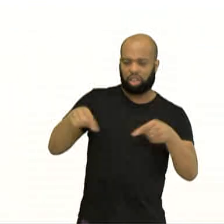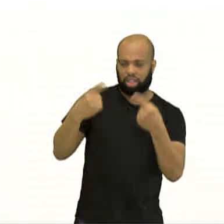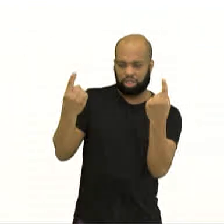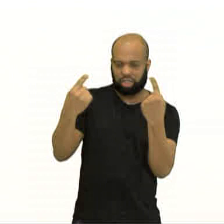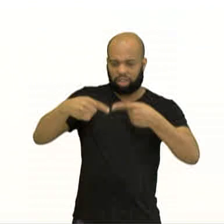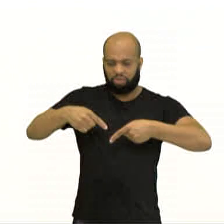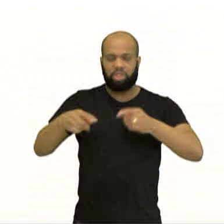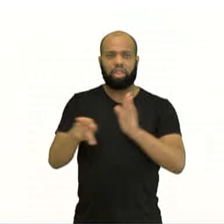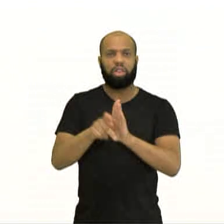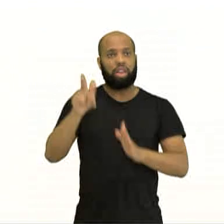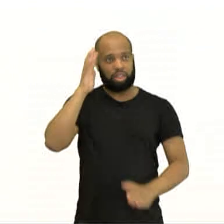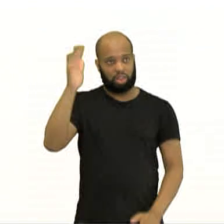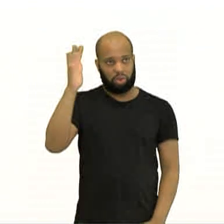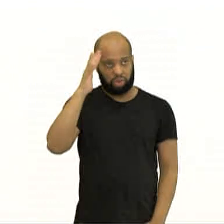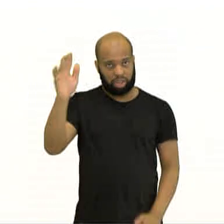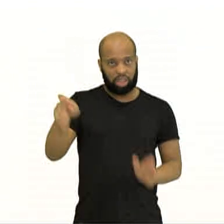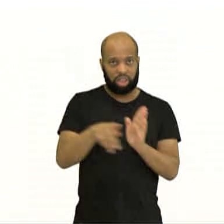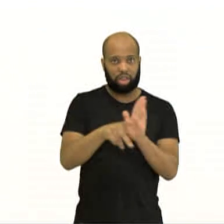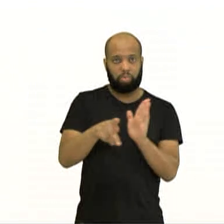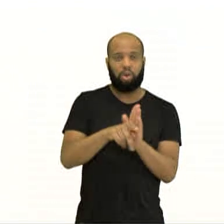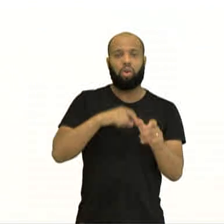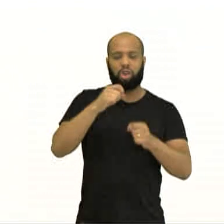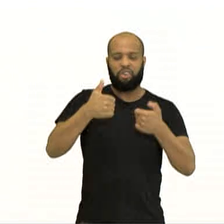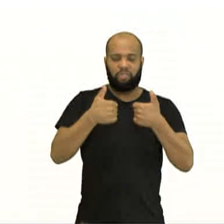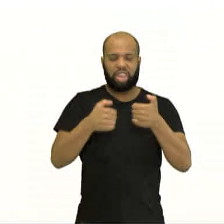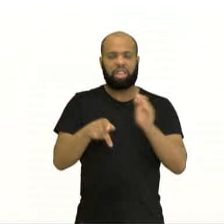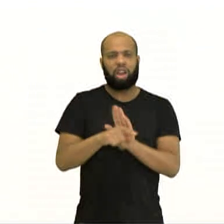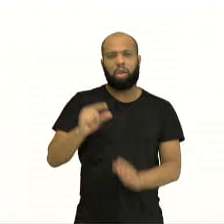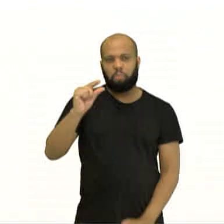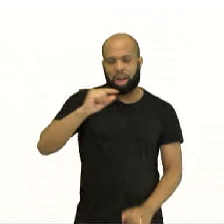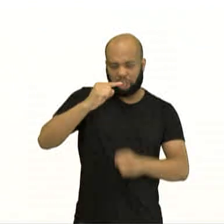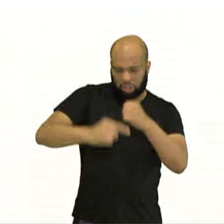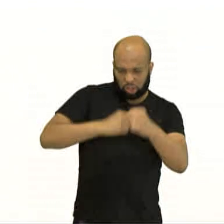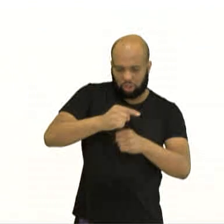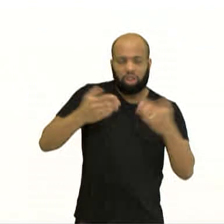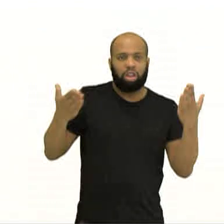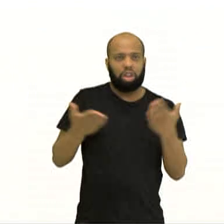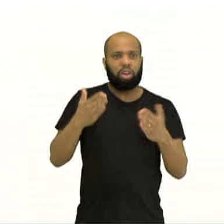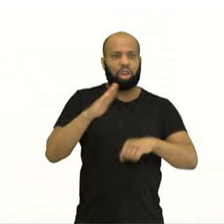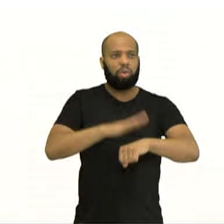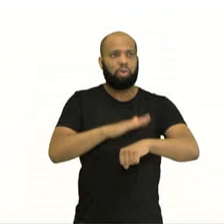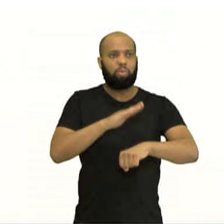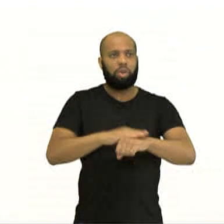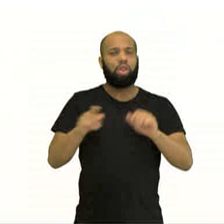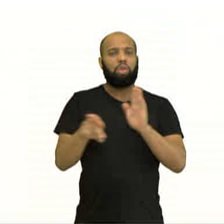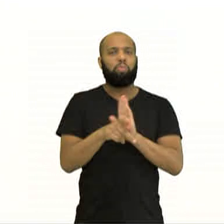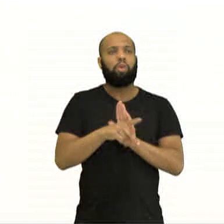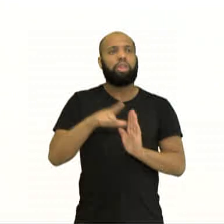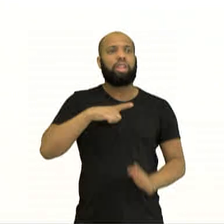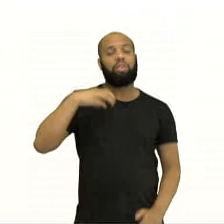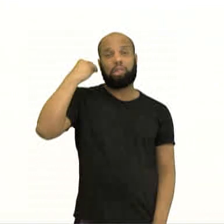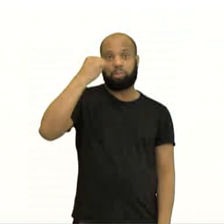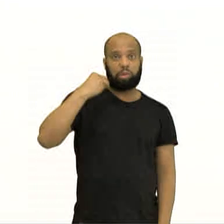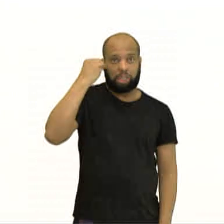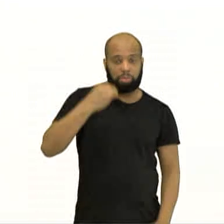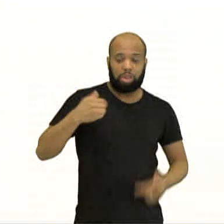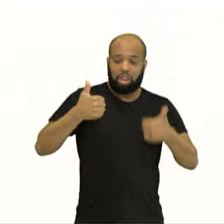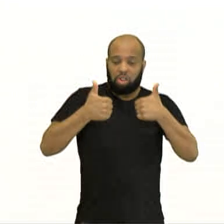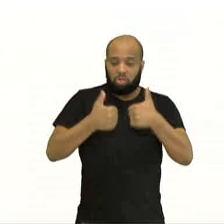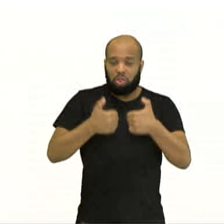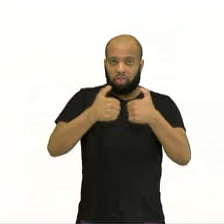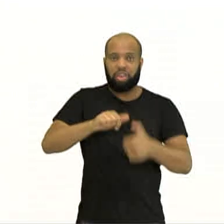teoria vigente na física de partículas. Agora foi a vez do experimento Buon. G2